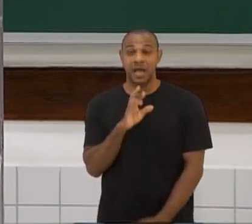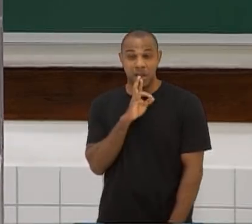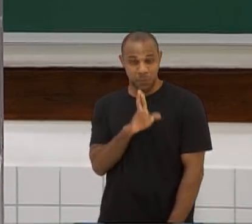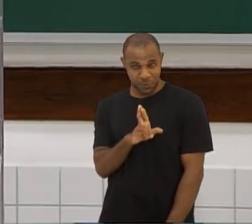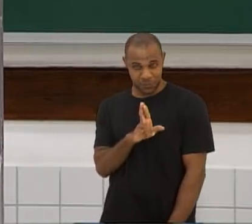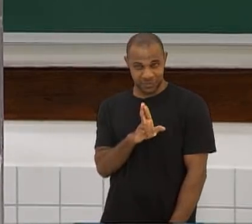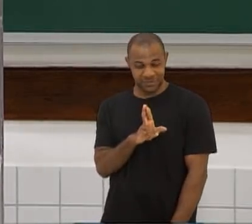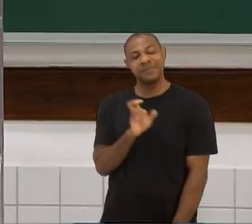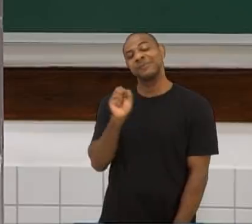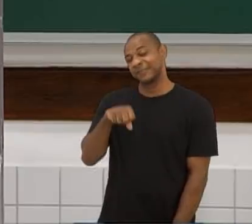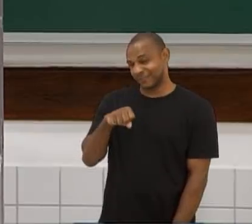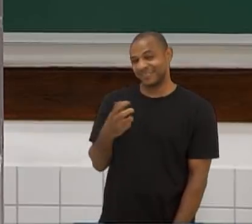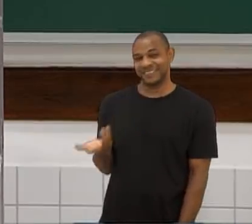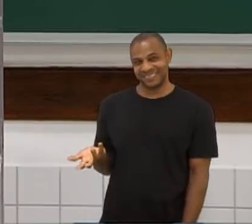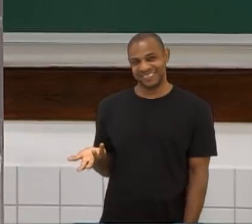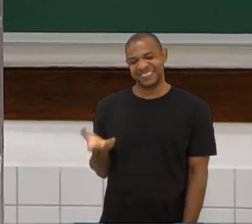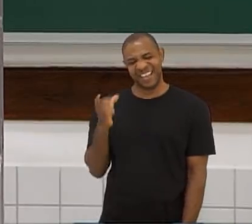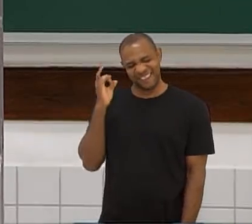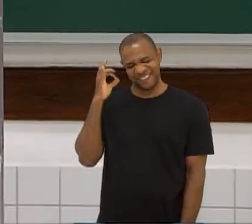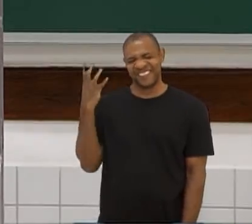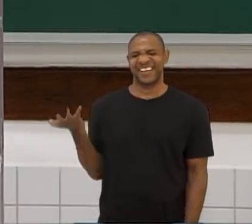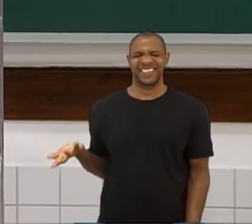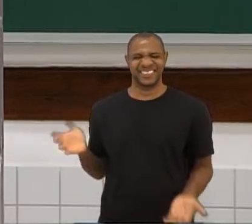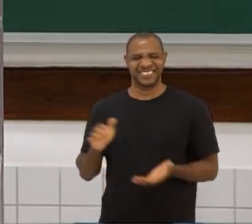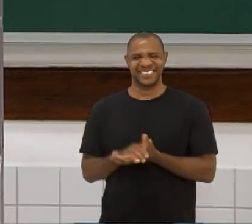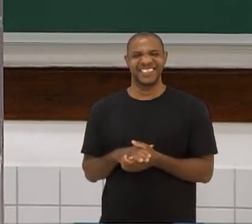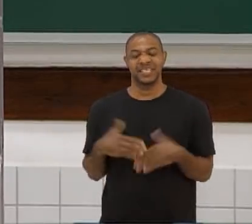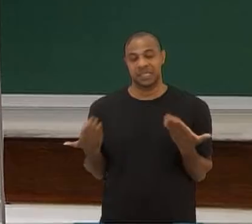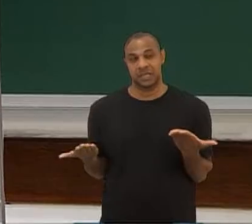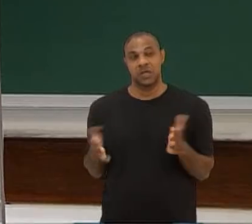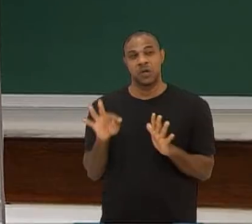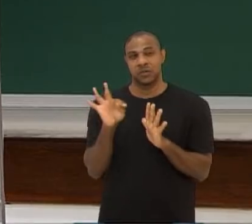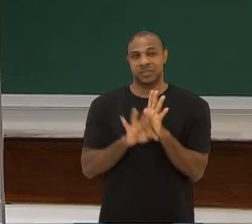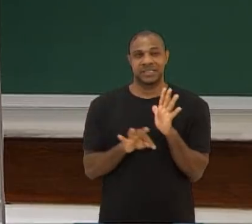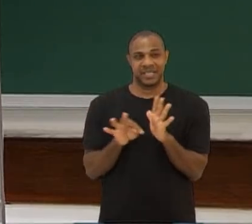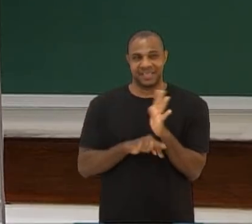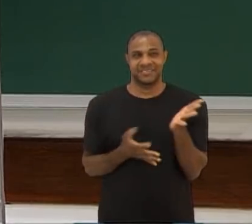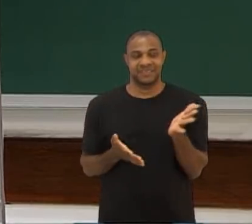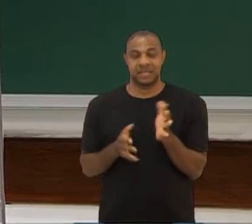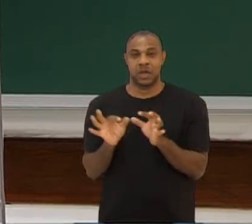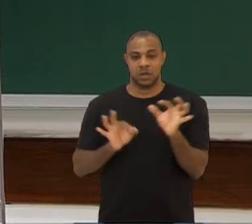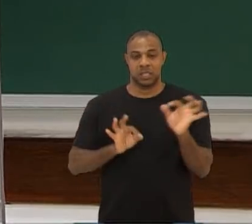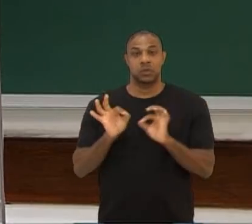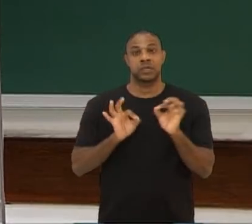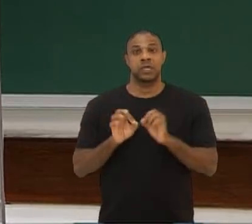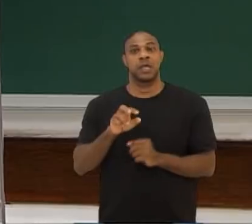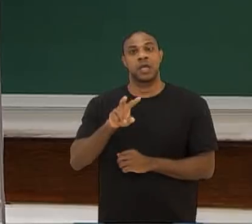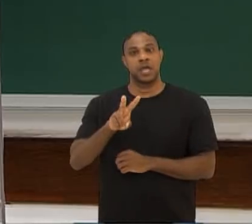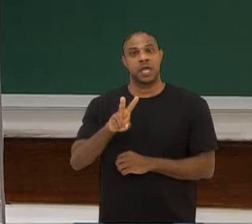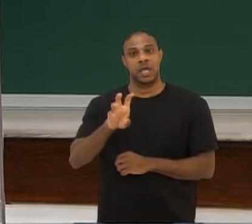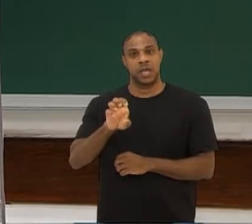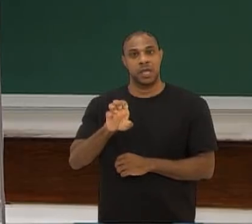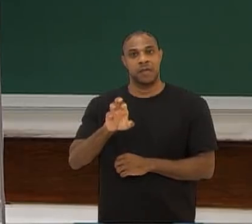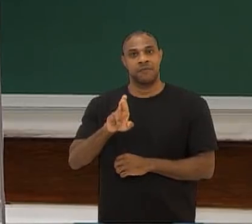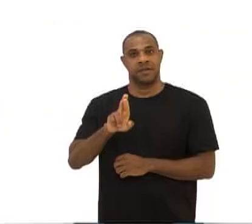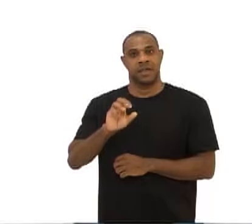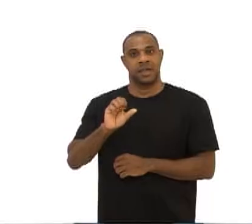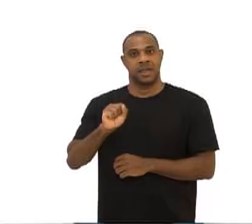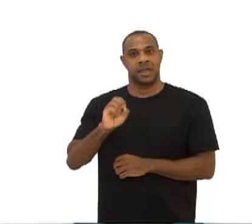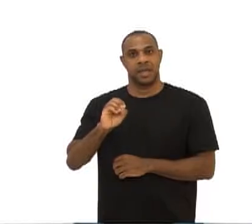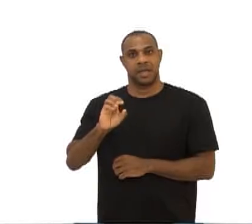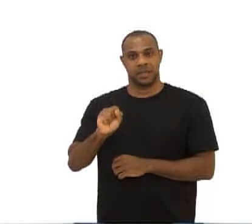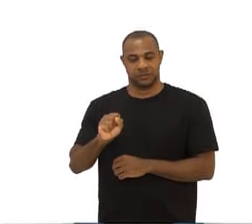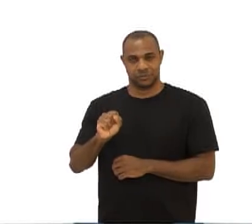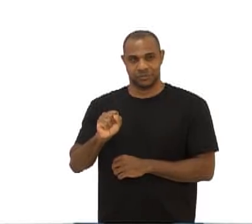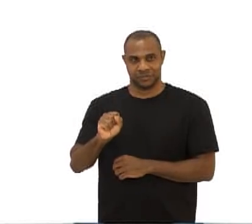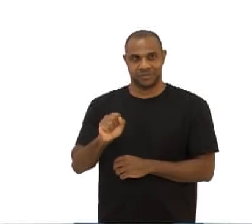Respondeu? Sim, né, professora? Estava bem fácil. Claro, esse texto está organizado em versos. Tem ritmo, tem rimas